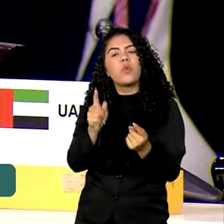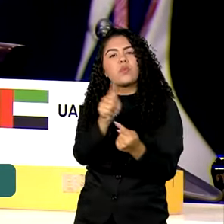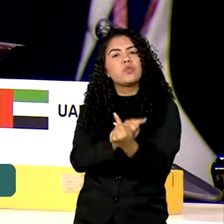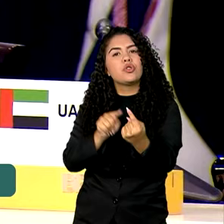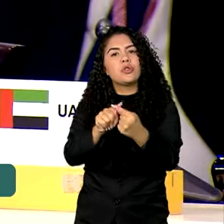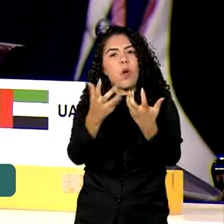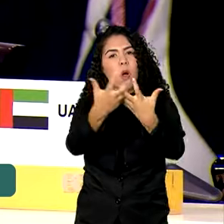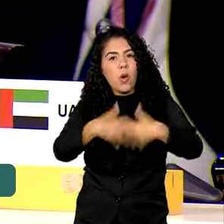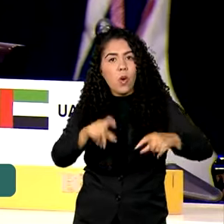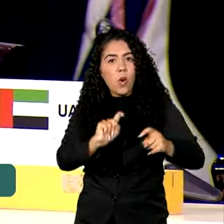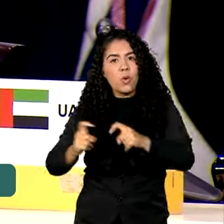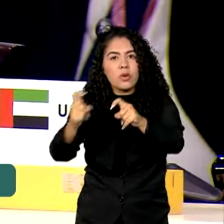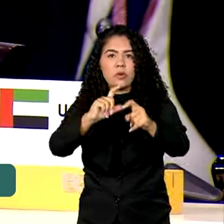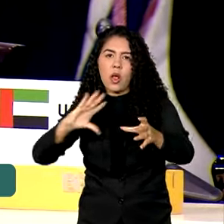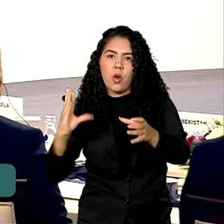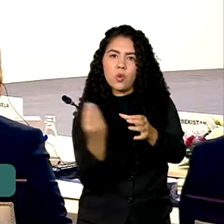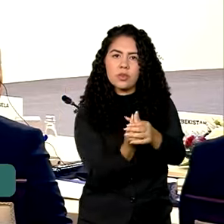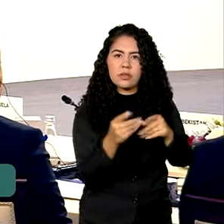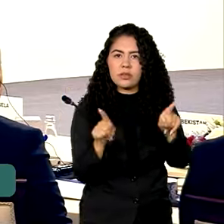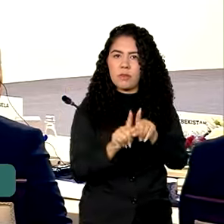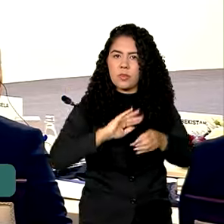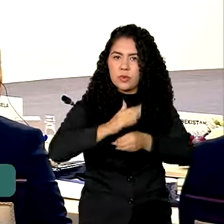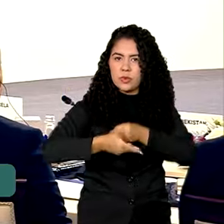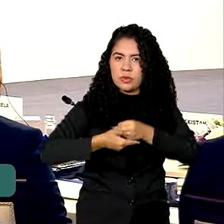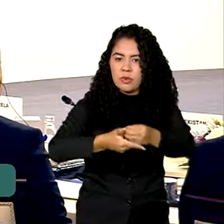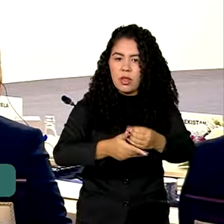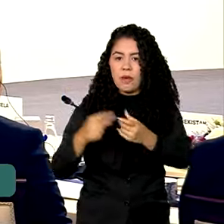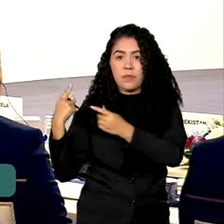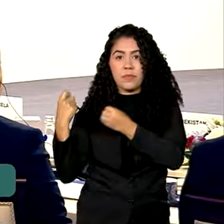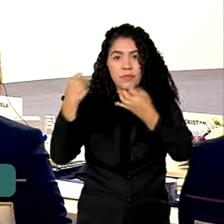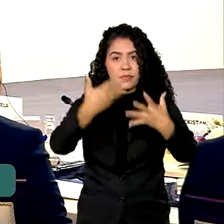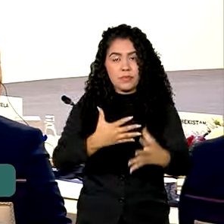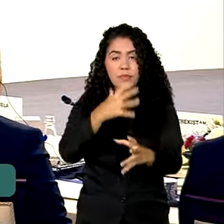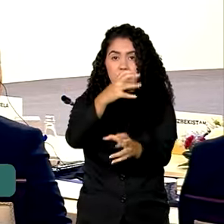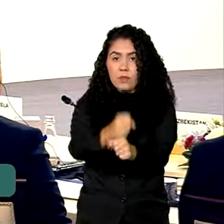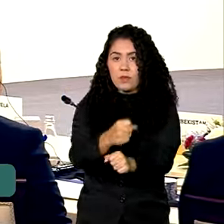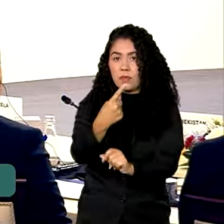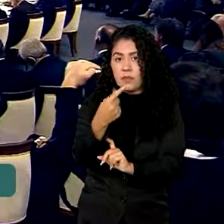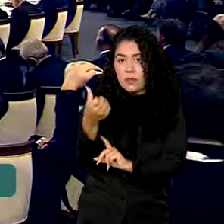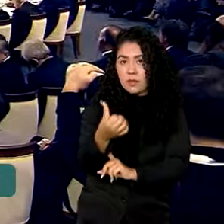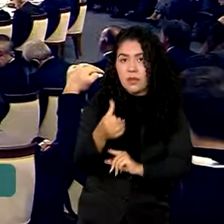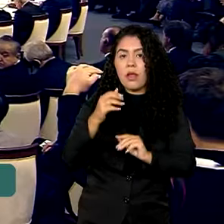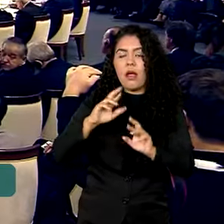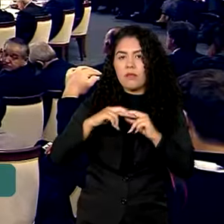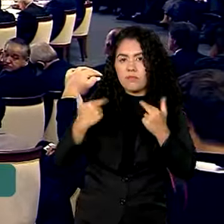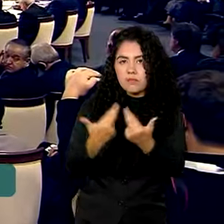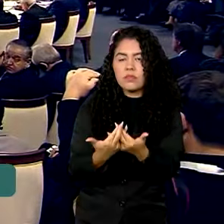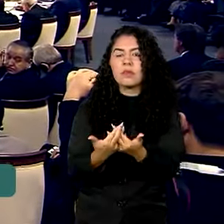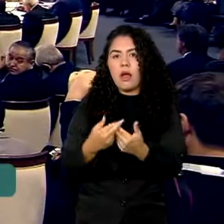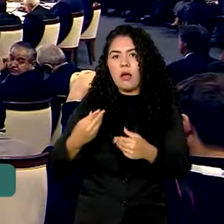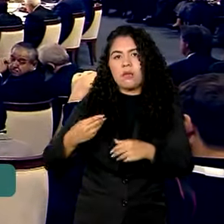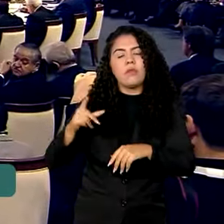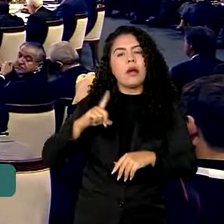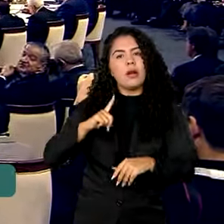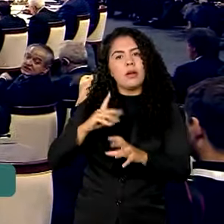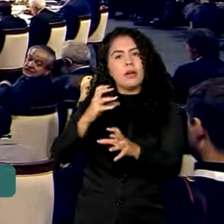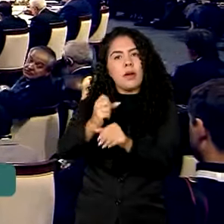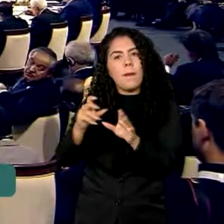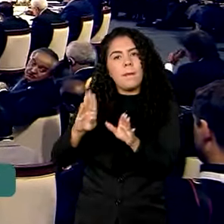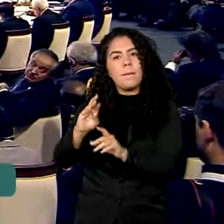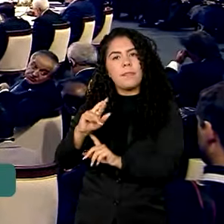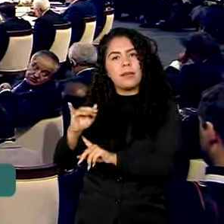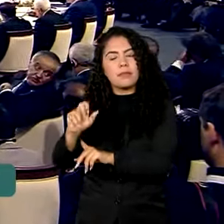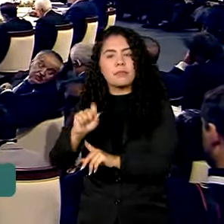mais inclusiva e sustentável. Na 16ª cúpula do BRICS, em Kazan, os líderes do bloco aprovaram a entrada